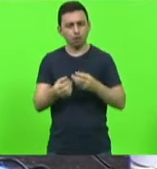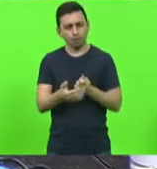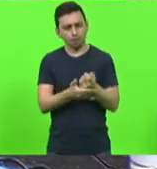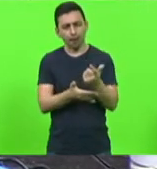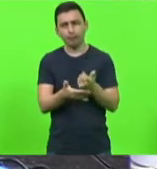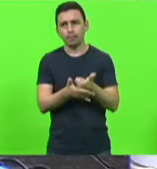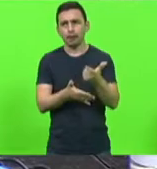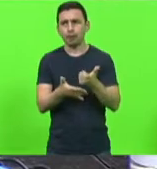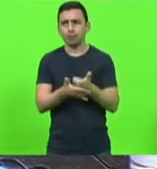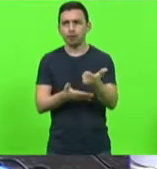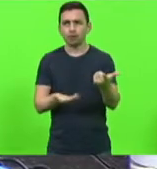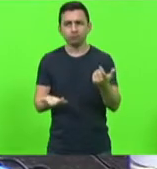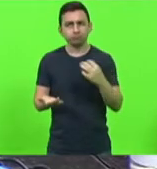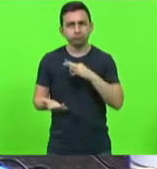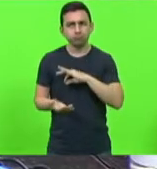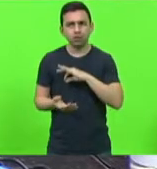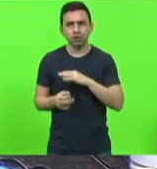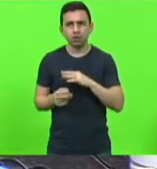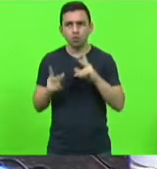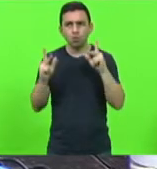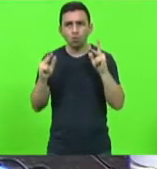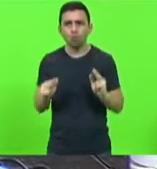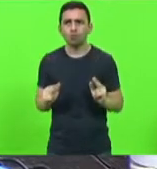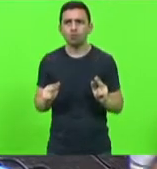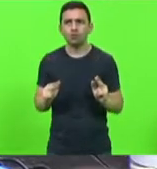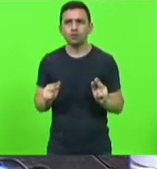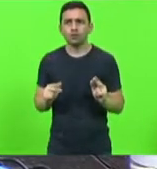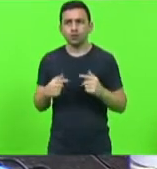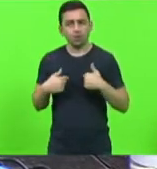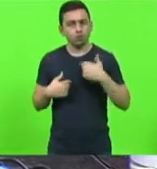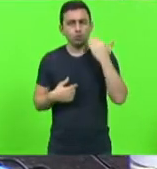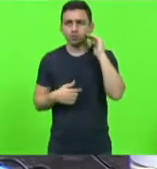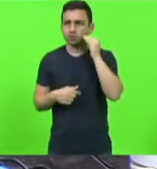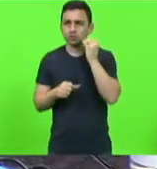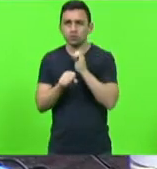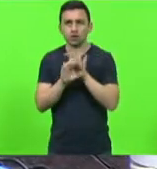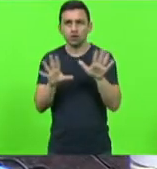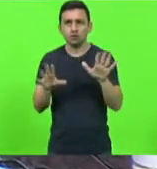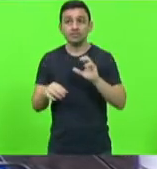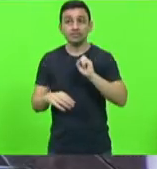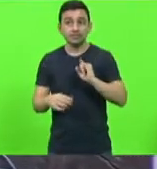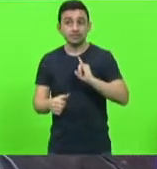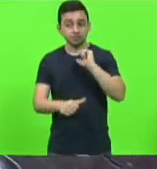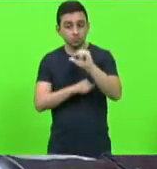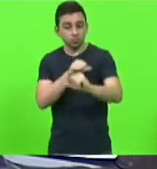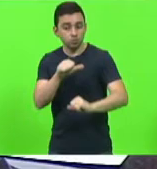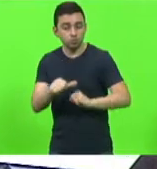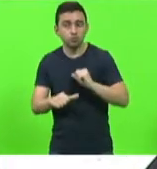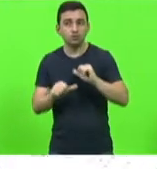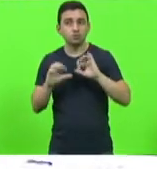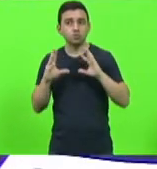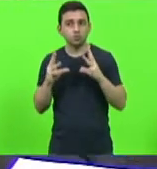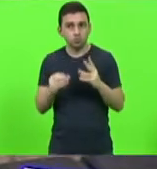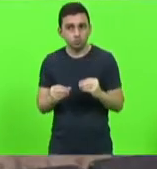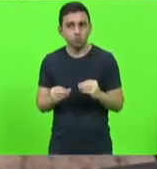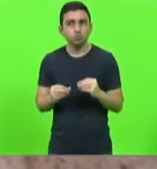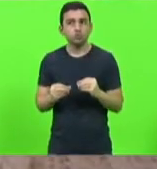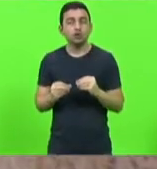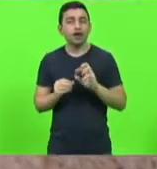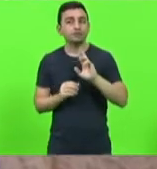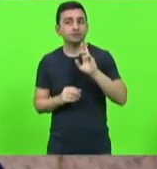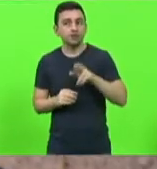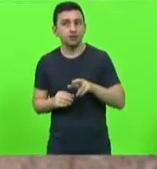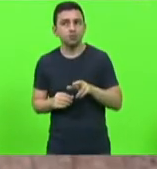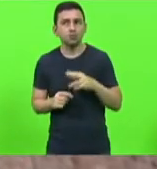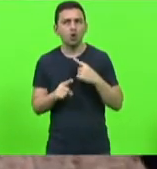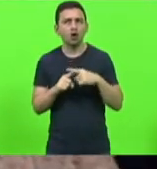bonificações continuam exatamente as mesmas. Então, eu não entendo. Se mudaram as condicionantes, se mudaram as razões,